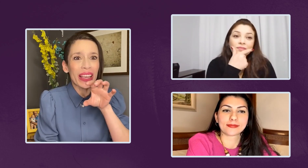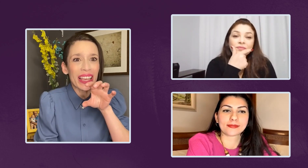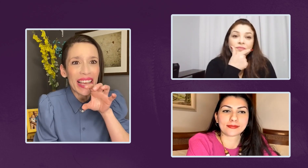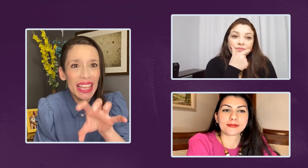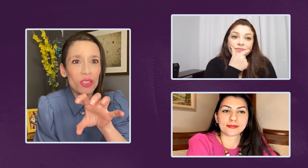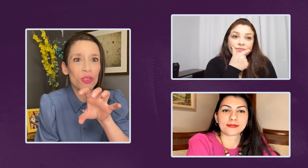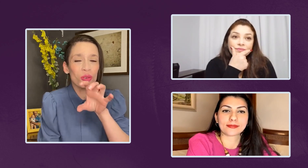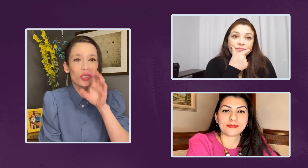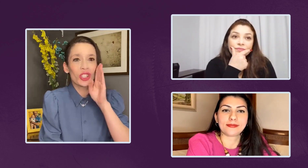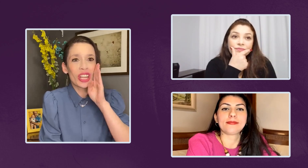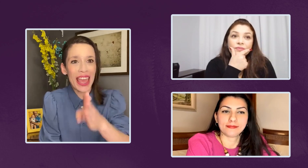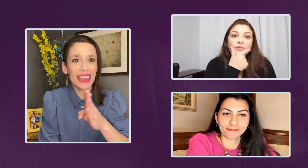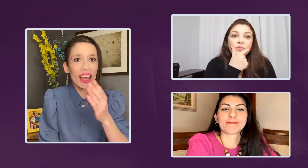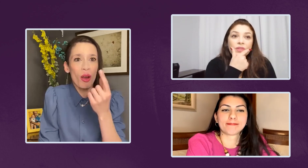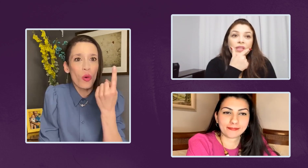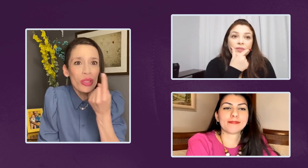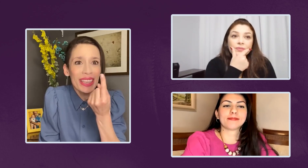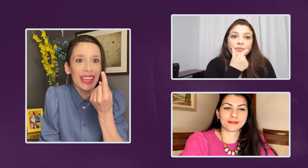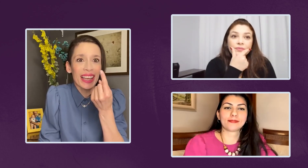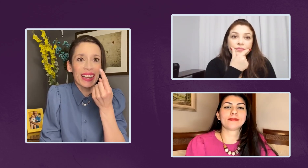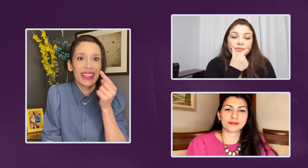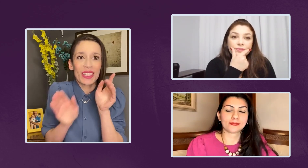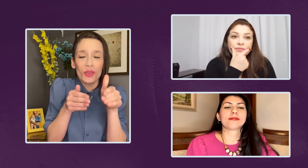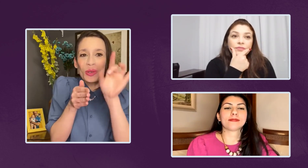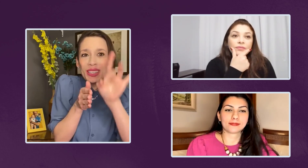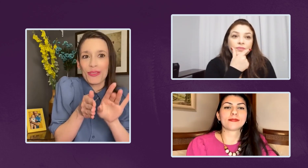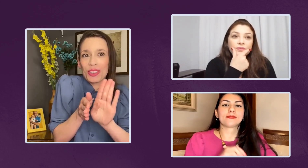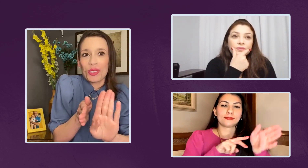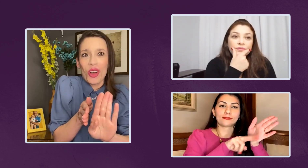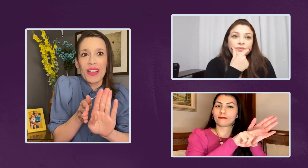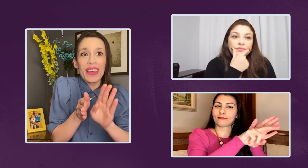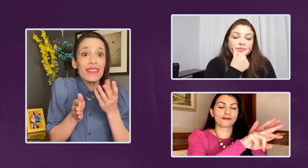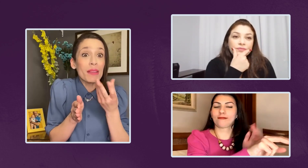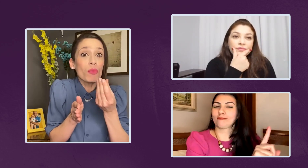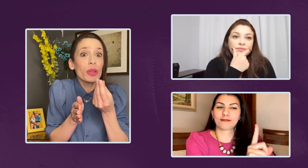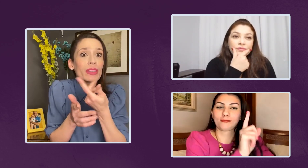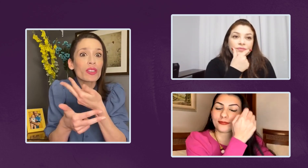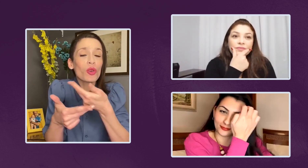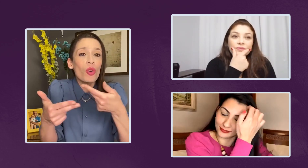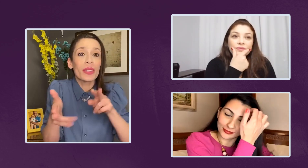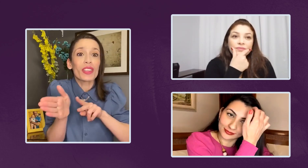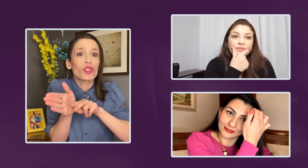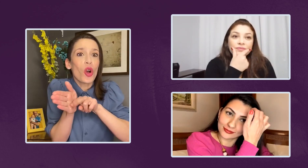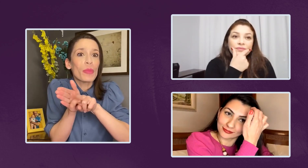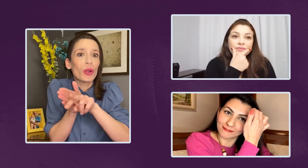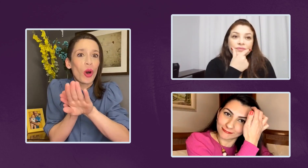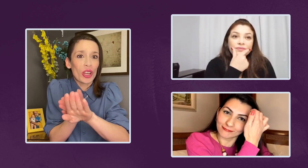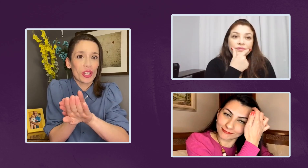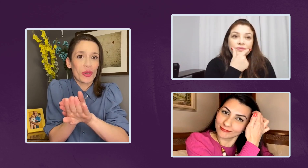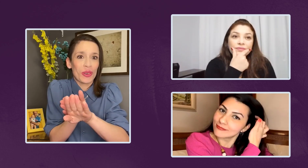com isso direta, única e exclusiva só. Tem muitas coisas, não é só